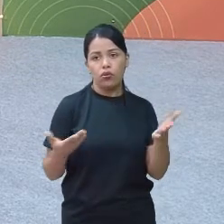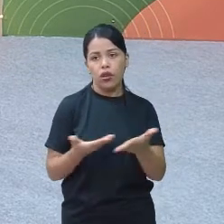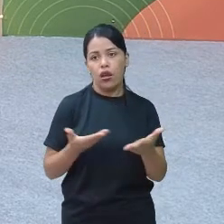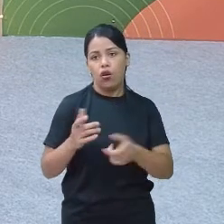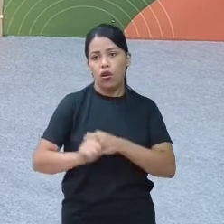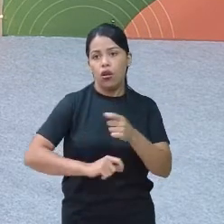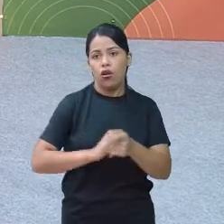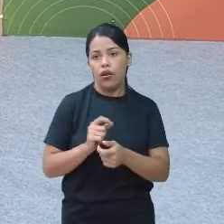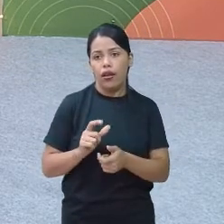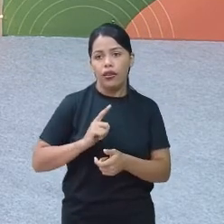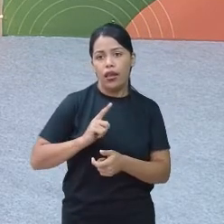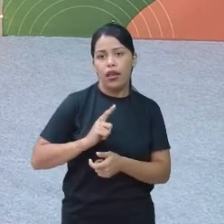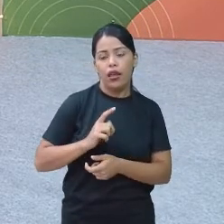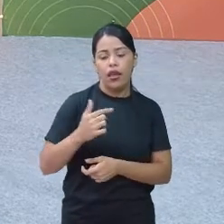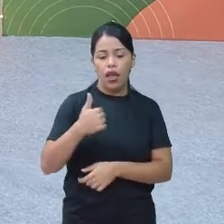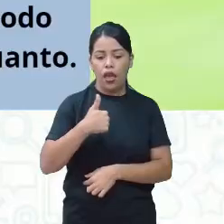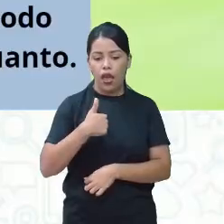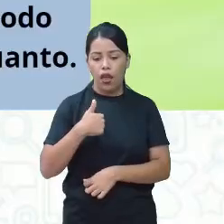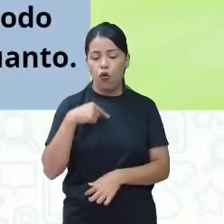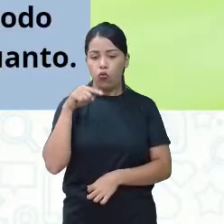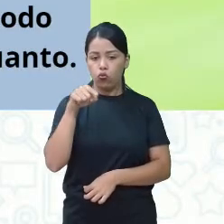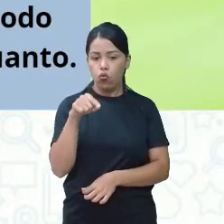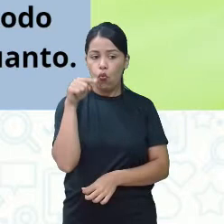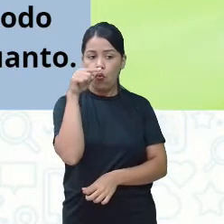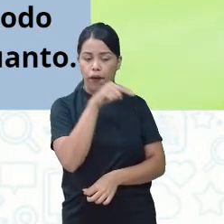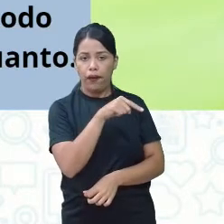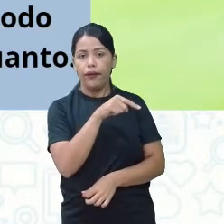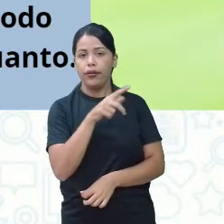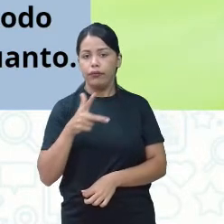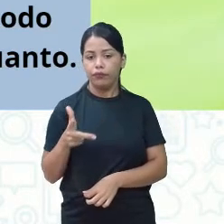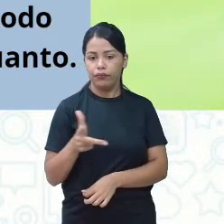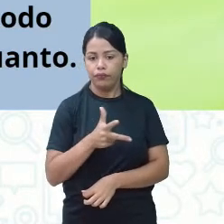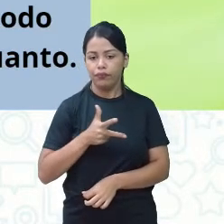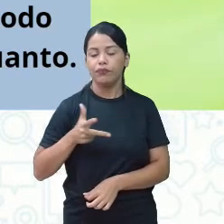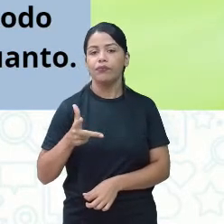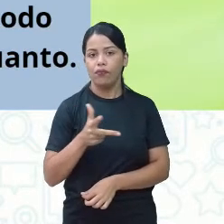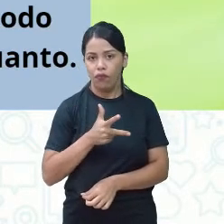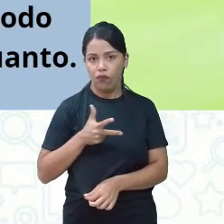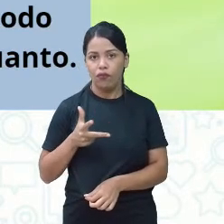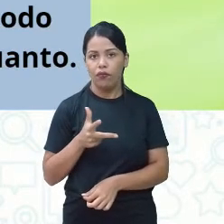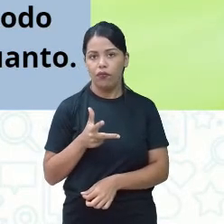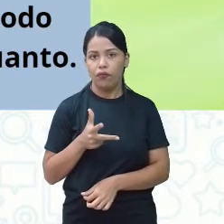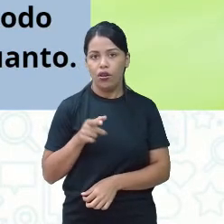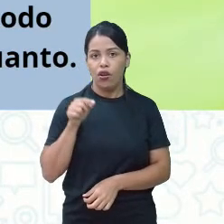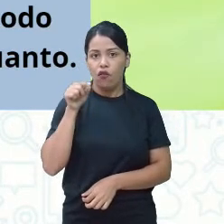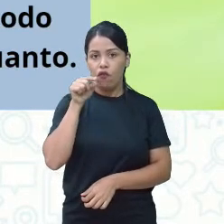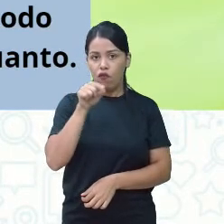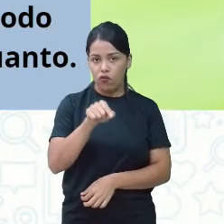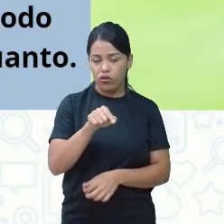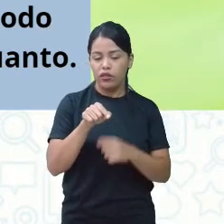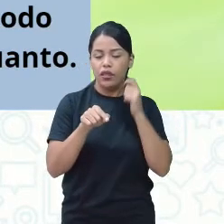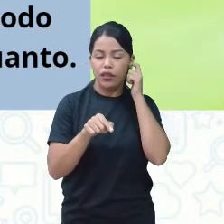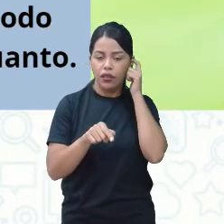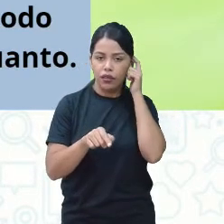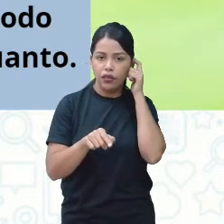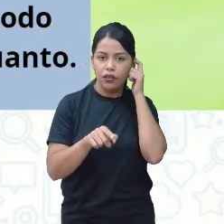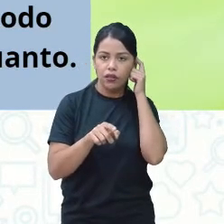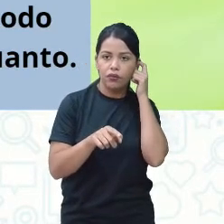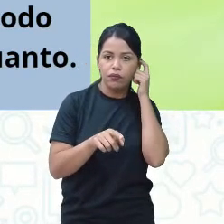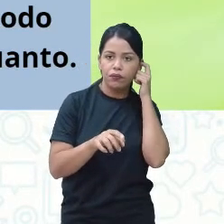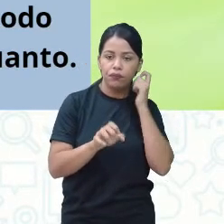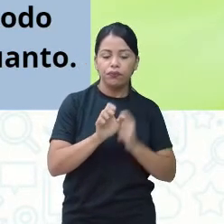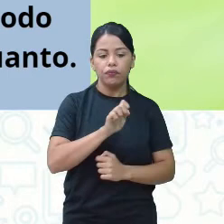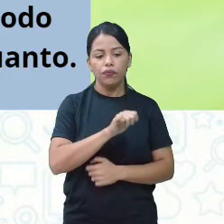pronomes. Então, eu tenho eu, tu e ele como pronomes pessoais, você, senhor ou senhora, como pronomes